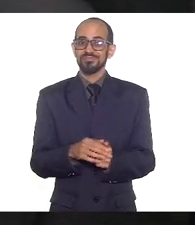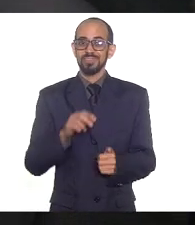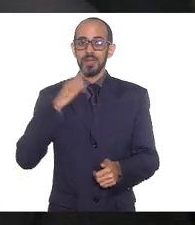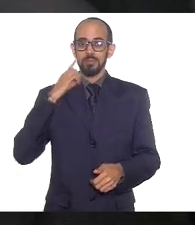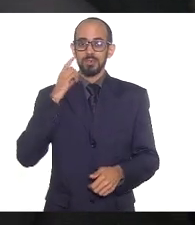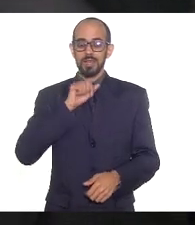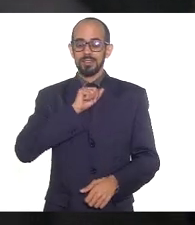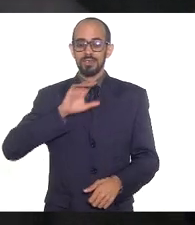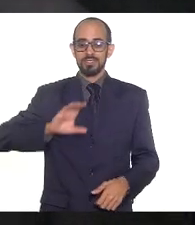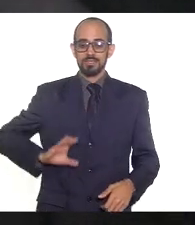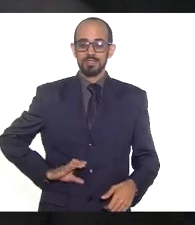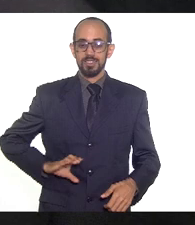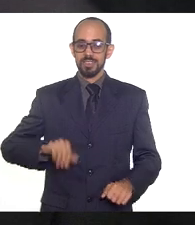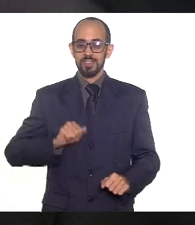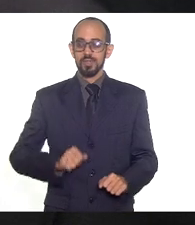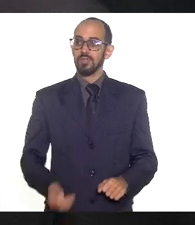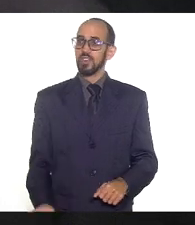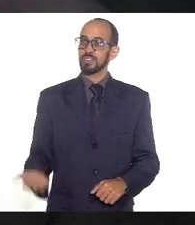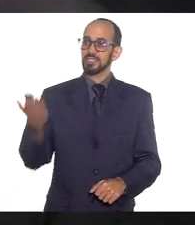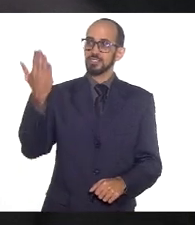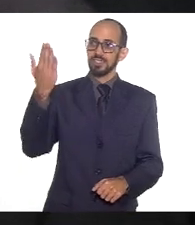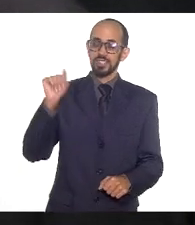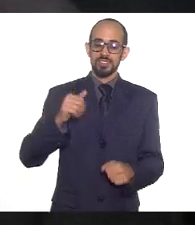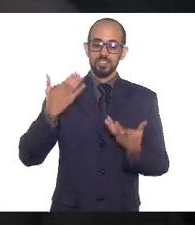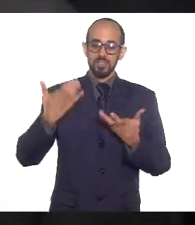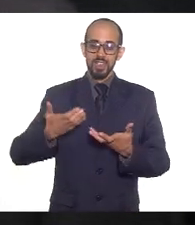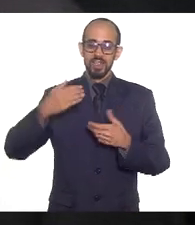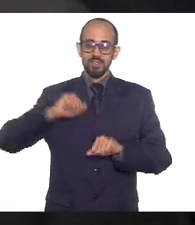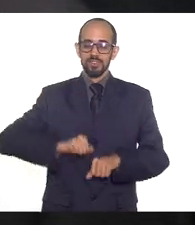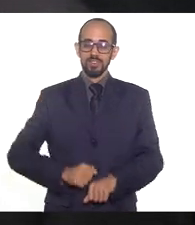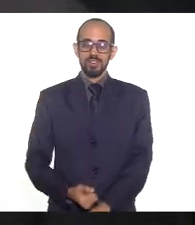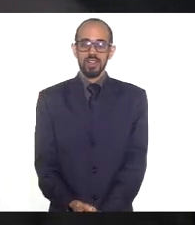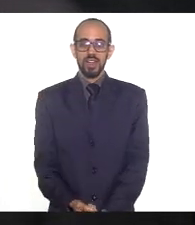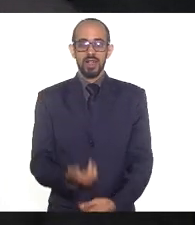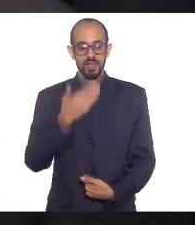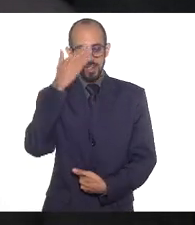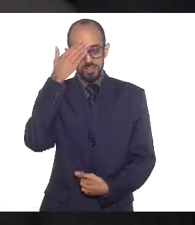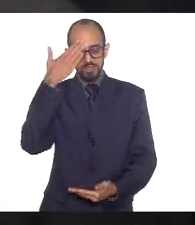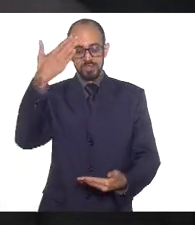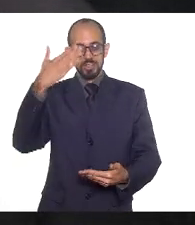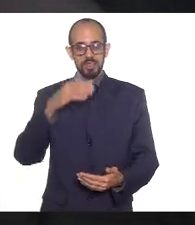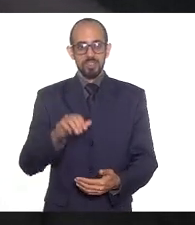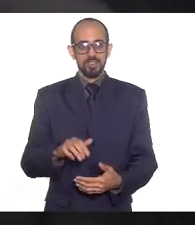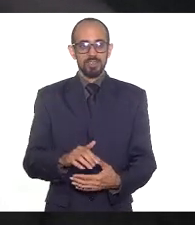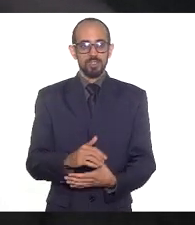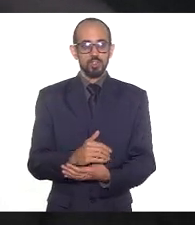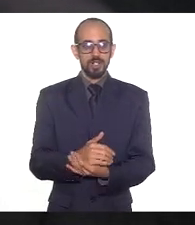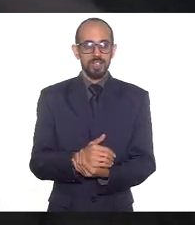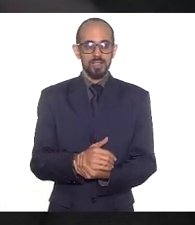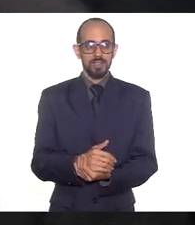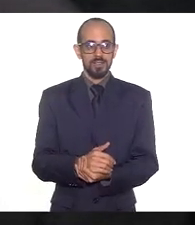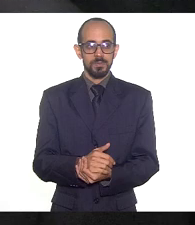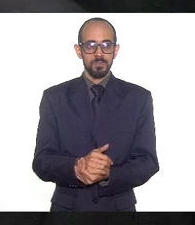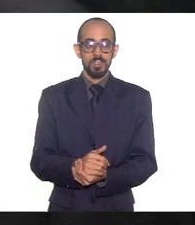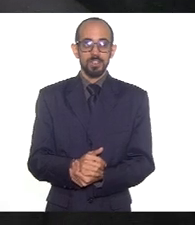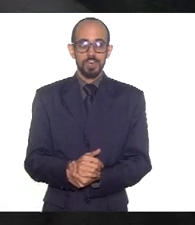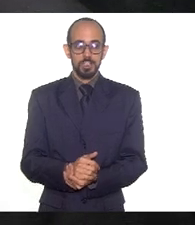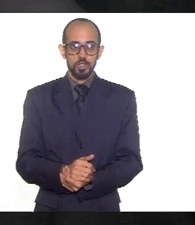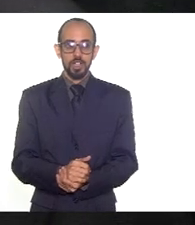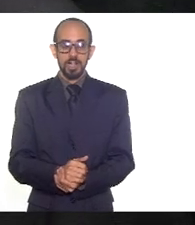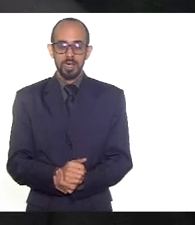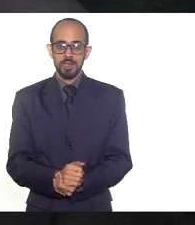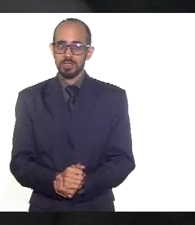Ceciliano a vossa excelência eu quero agradecer de Muito obrigado e também